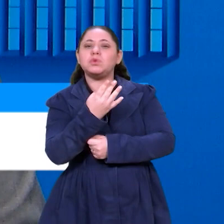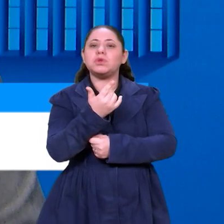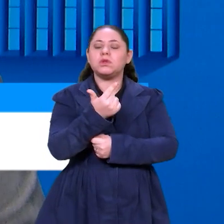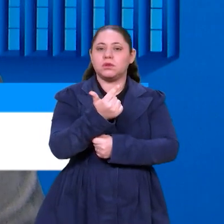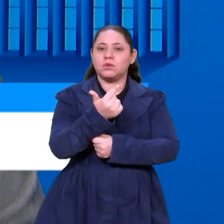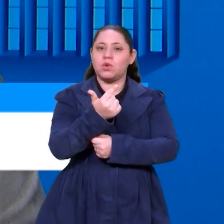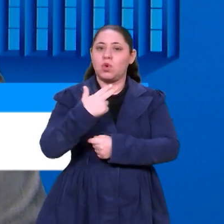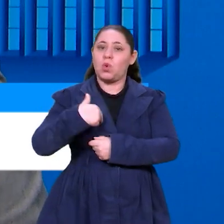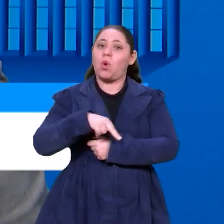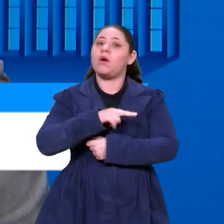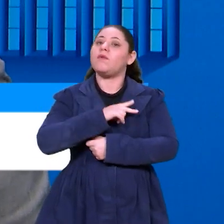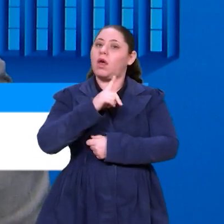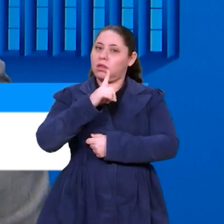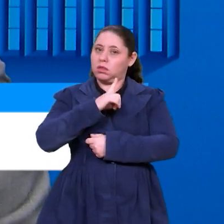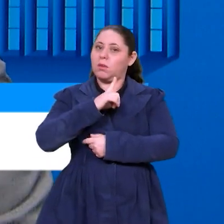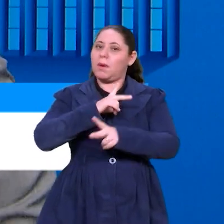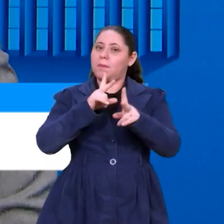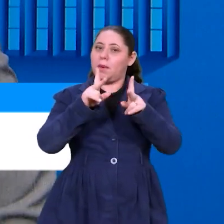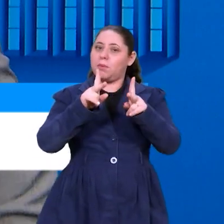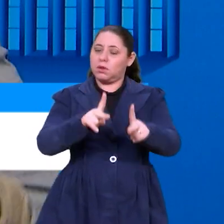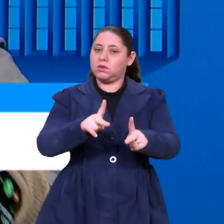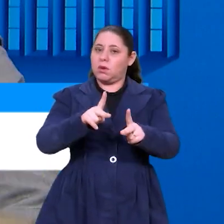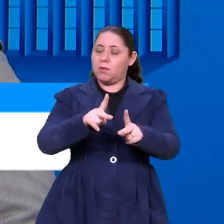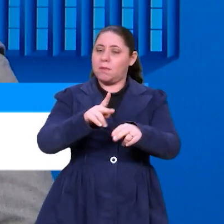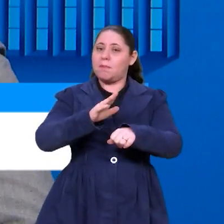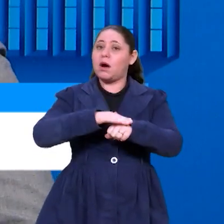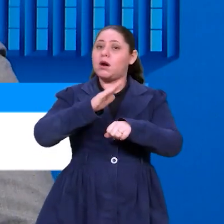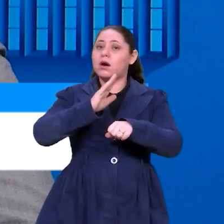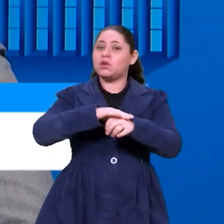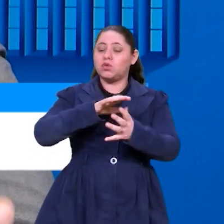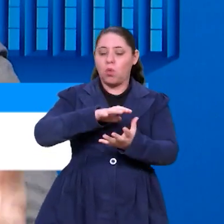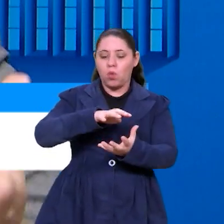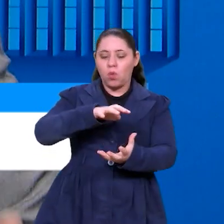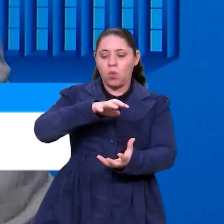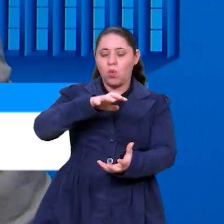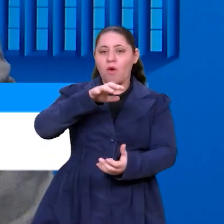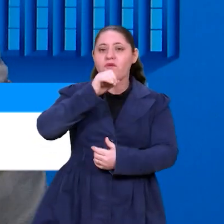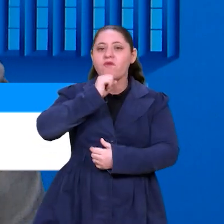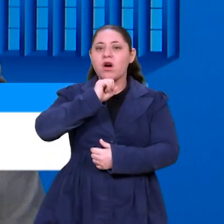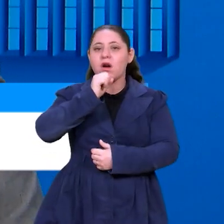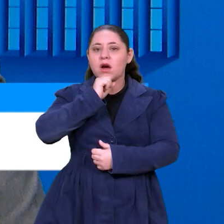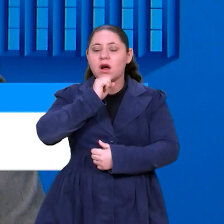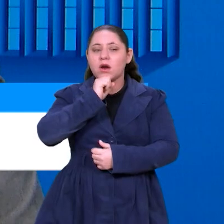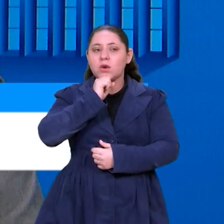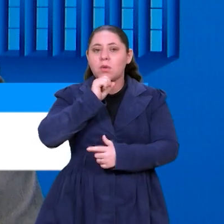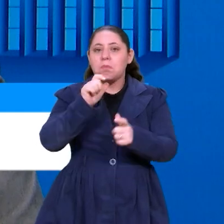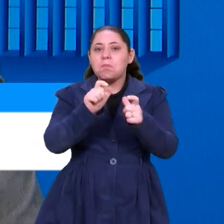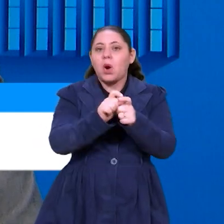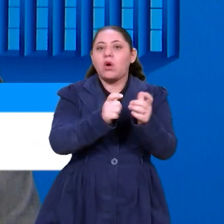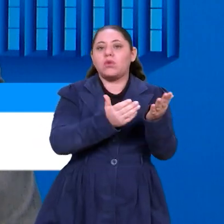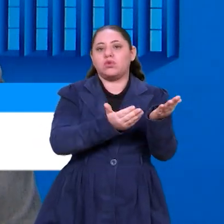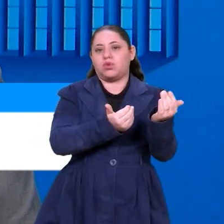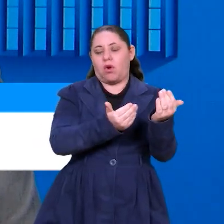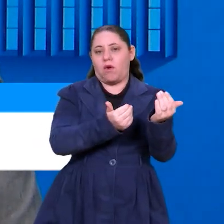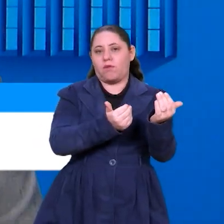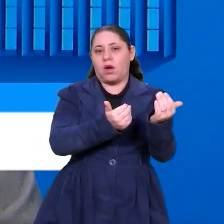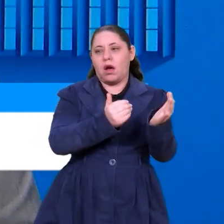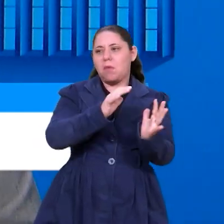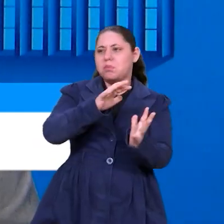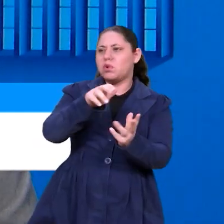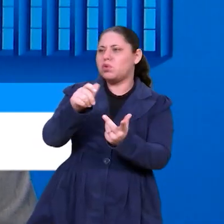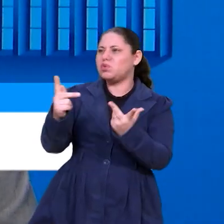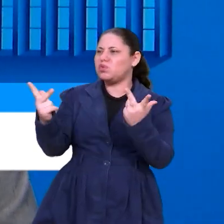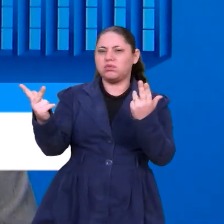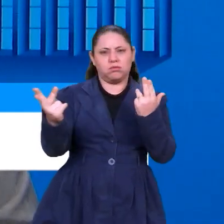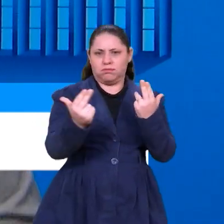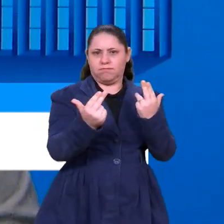nós teremos uma população mais idosa com menos jovens. É uma tendência mundial